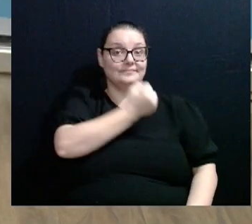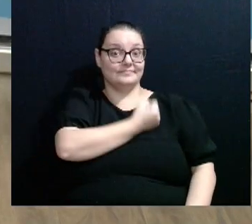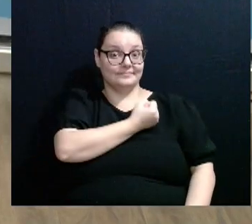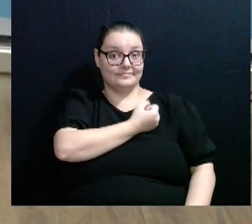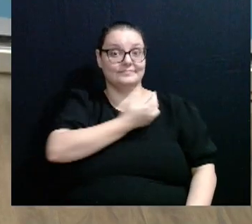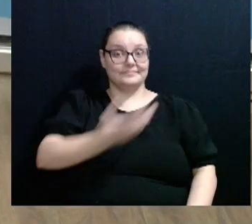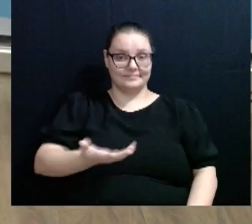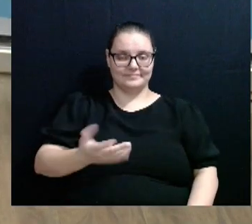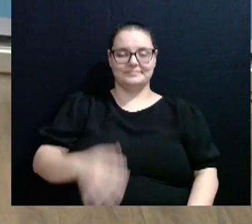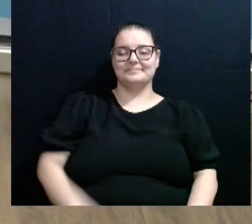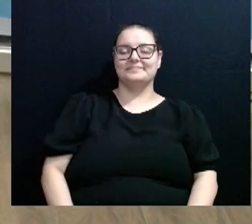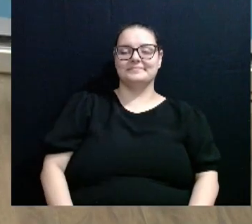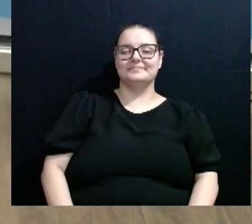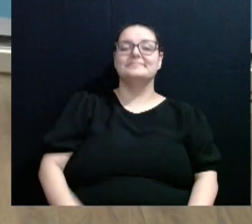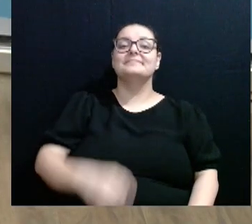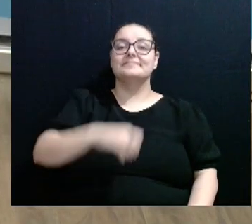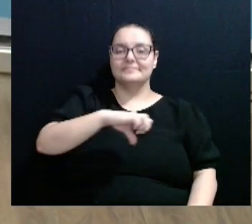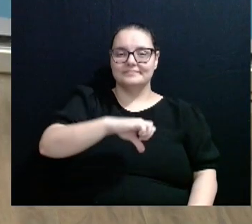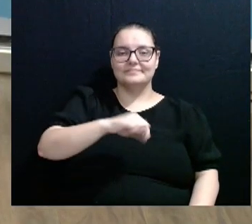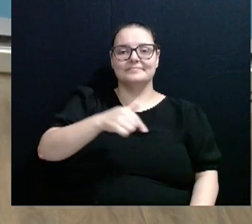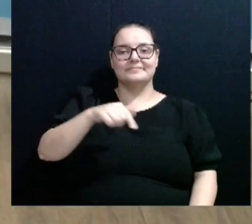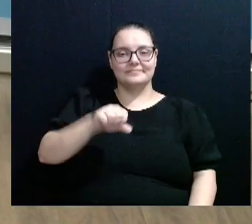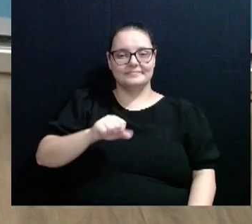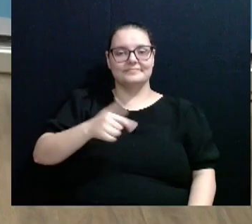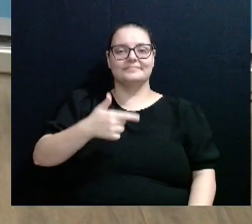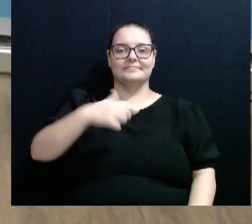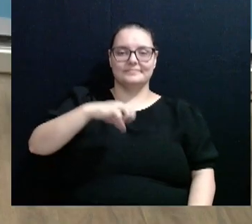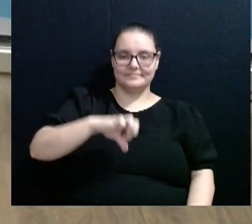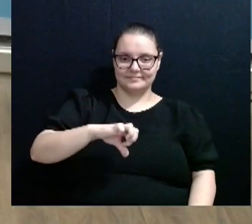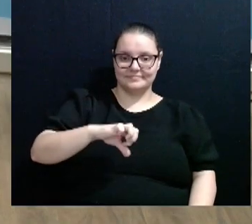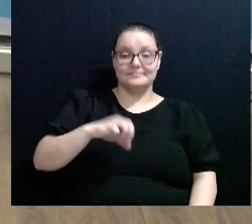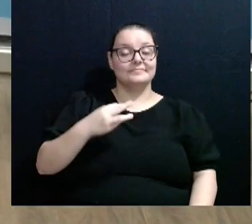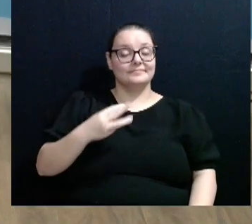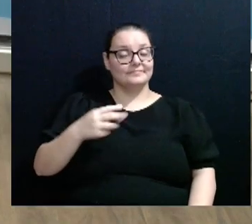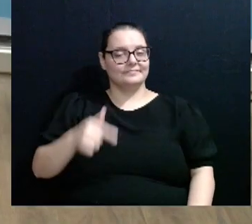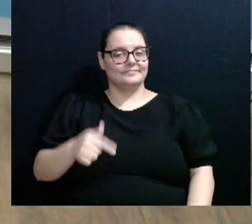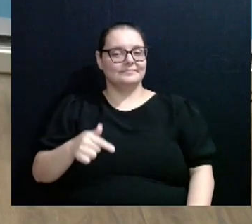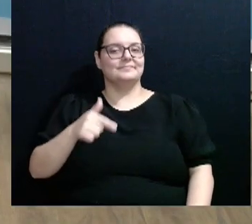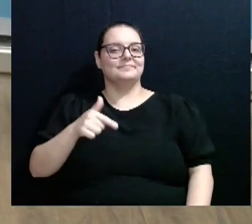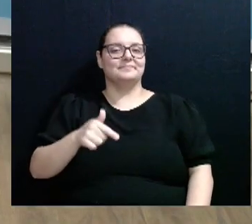direto no número que aparece aqui embaixo da sua tela, é o